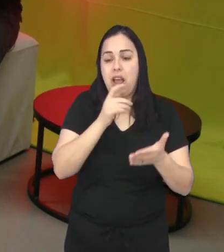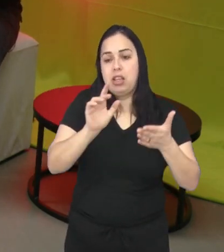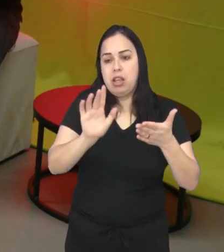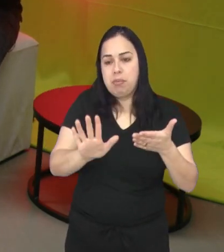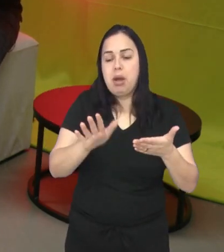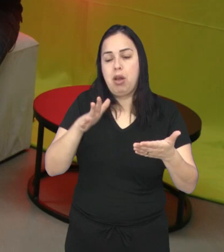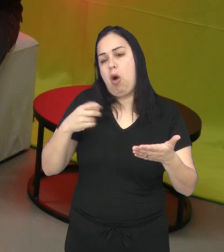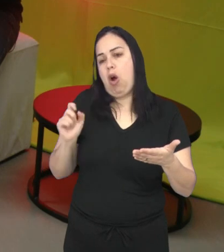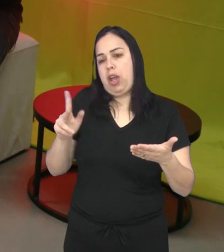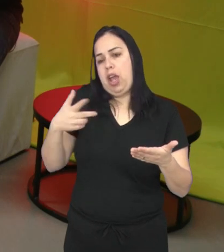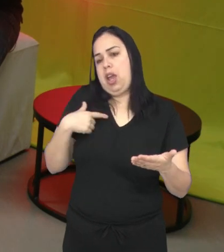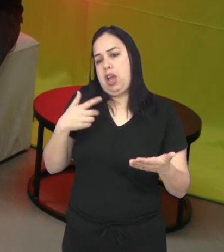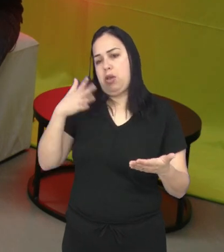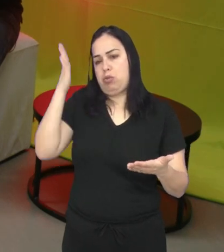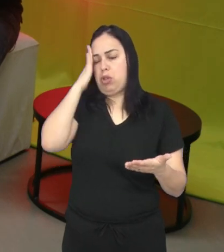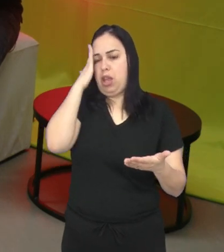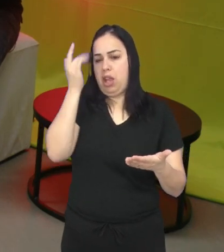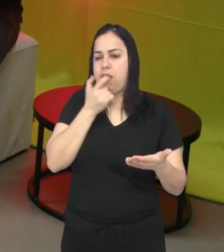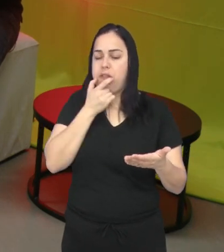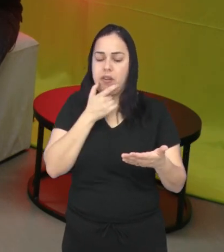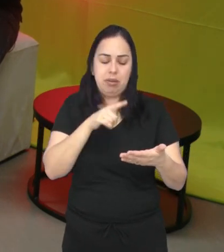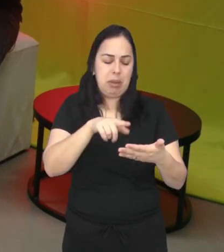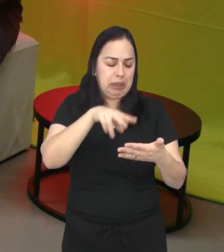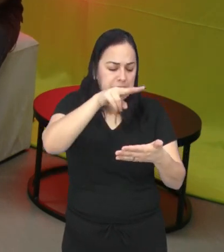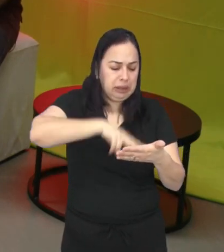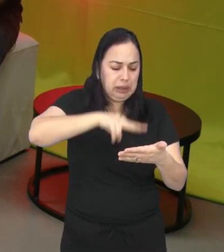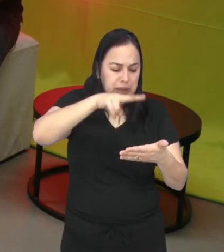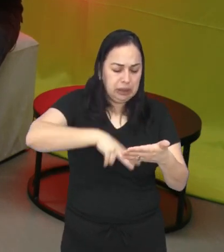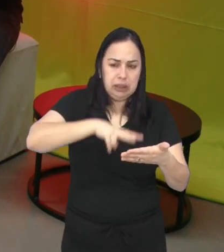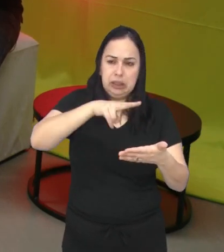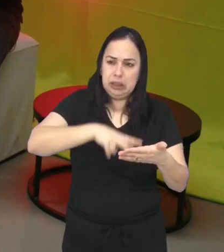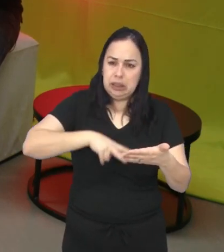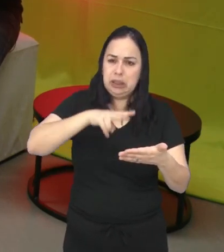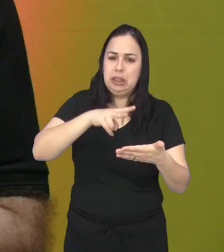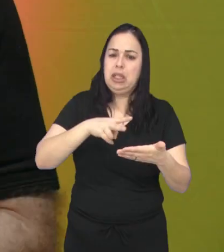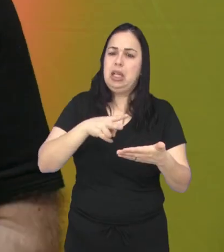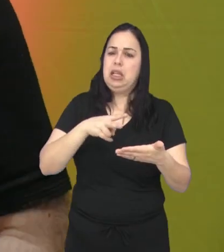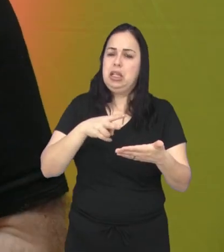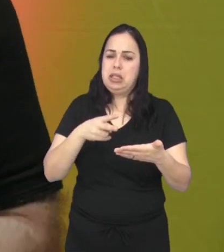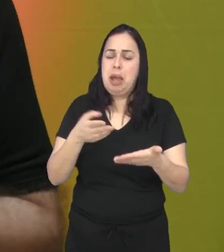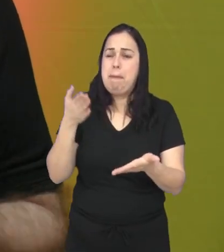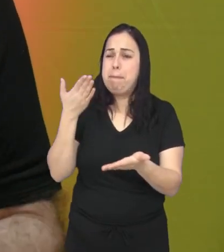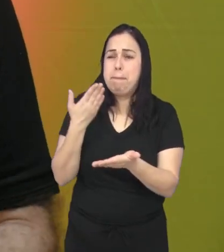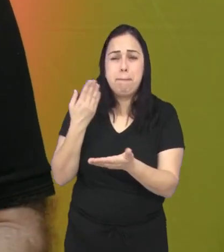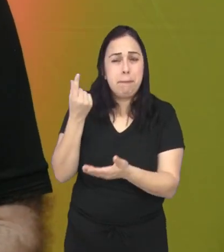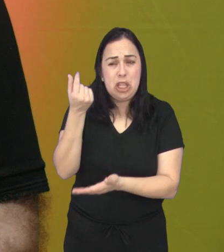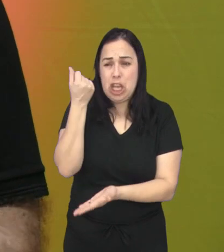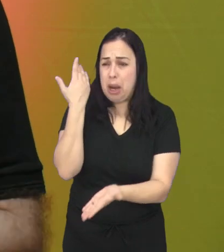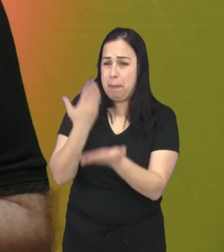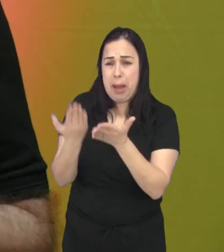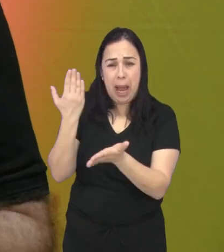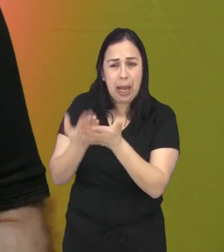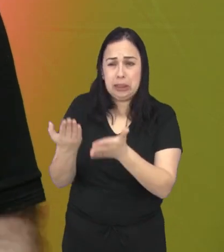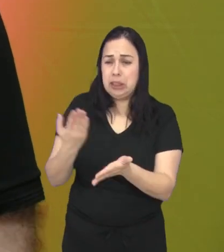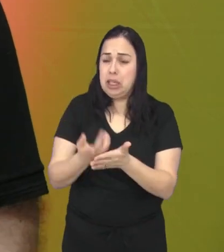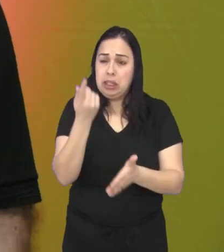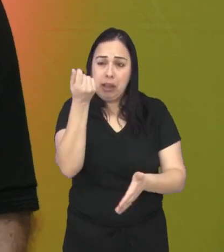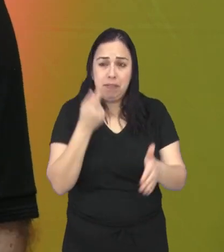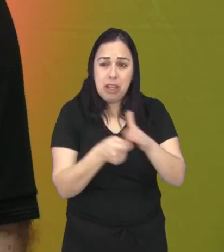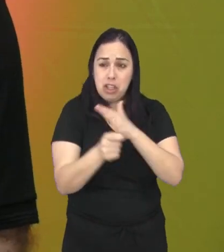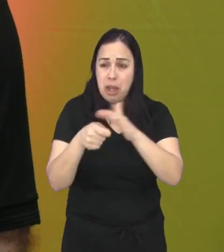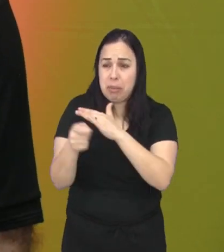falo inglês, mas tipo, depois foi muito na marra, assim. E na marra quer dizer que tu te ferra muito de dinheiro, tu perdes muito tempo.